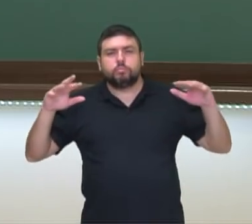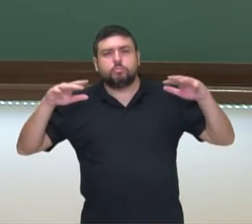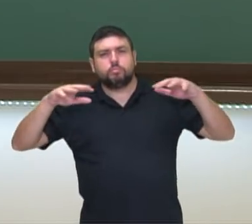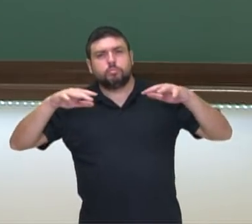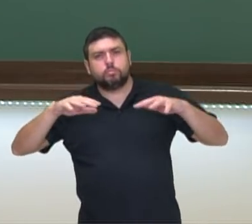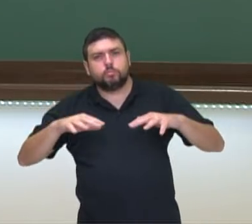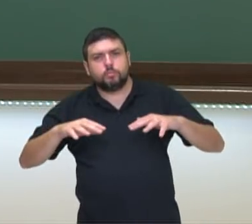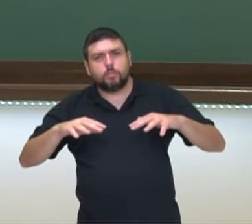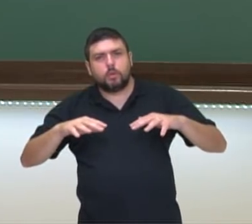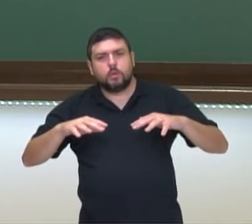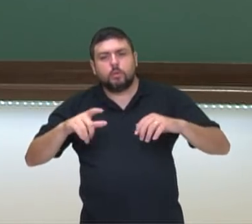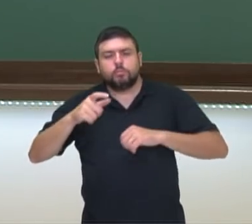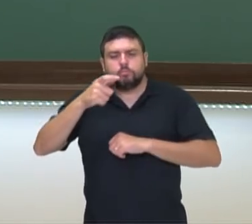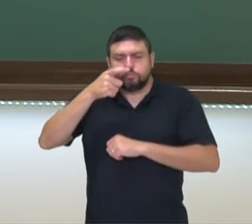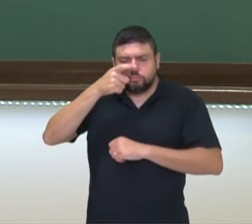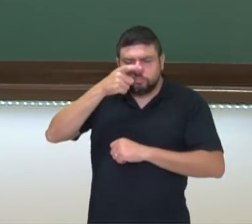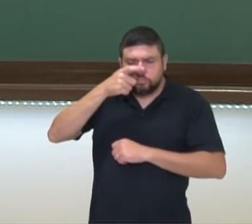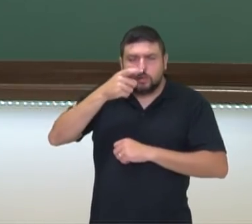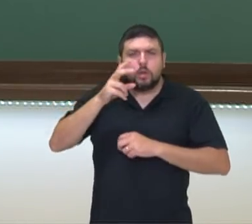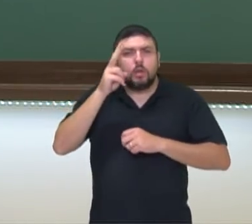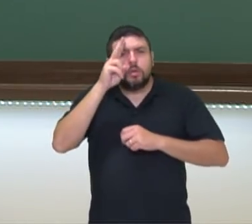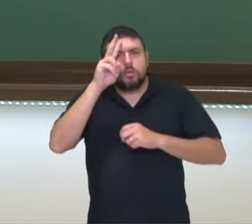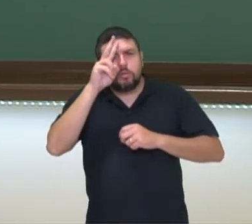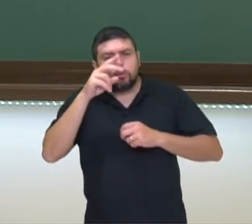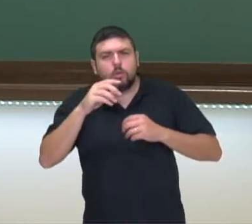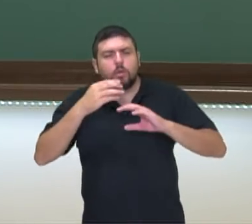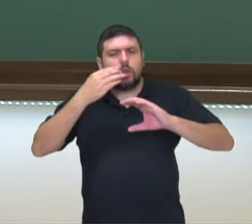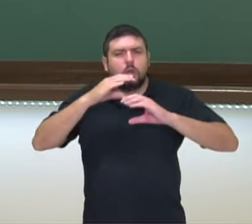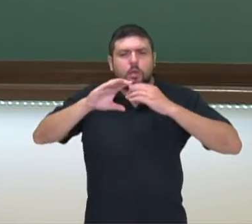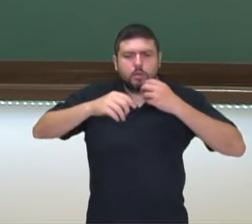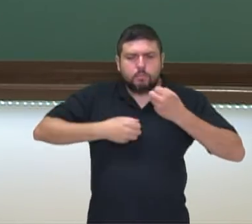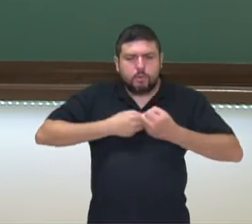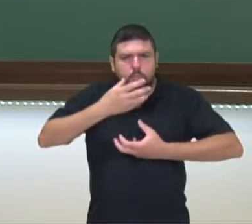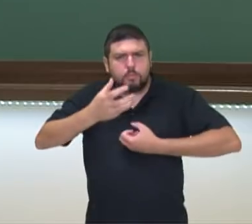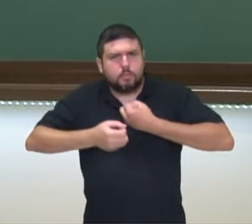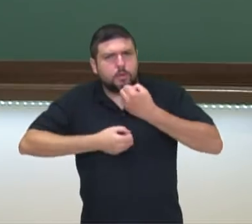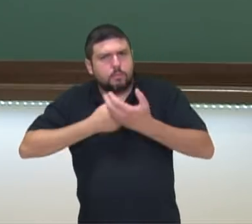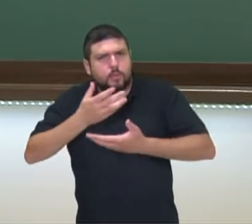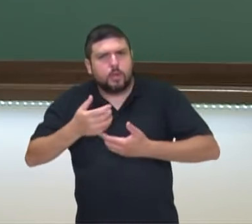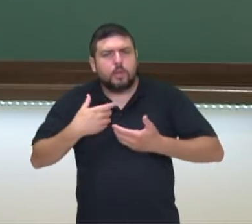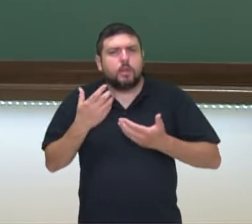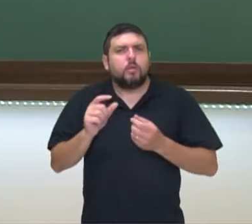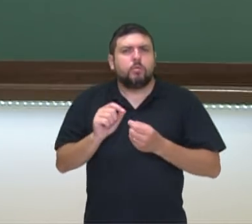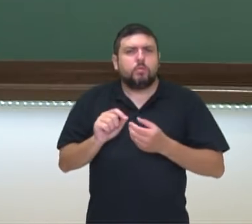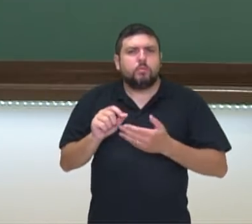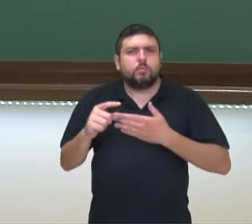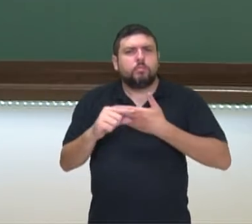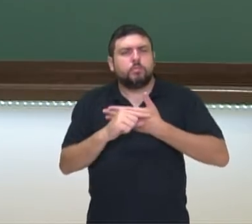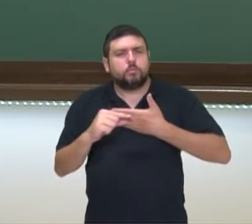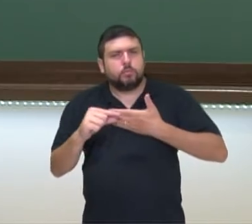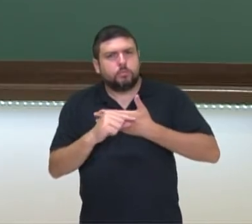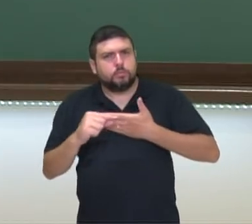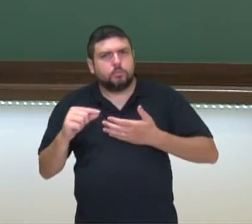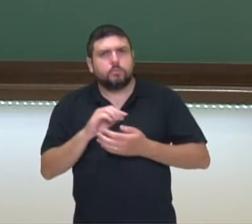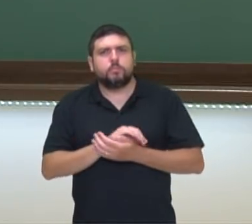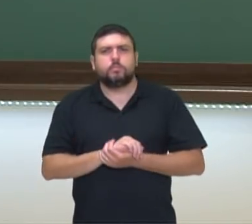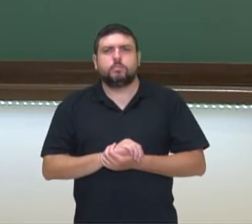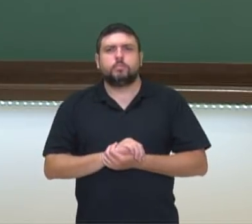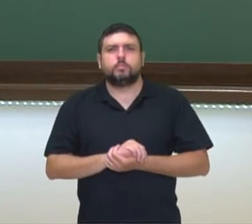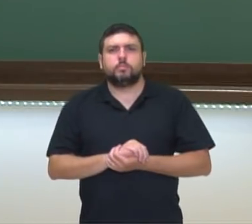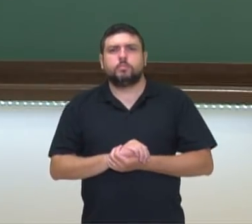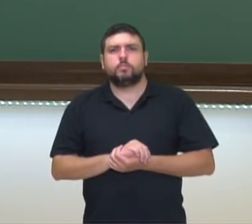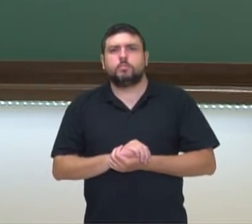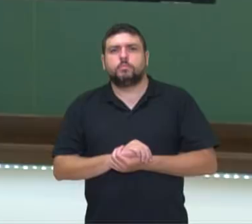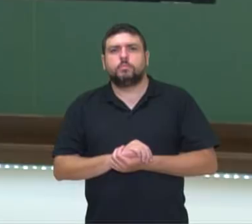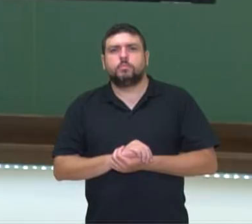ouvir histórias que eram cantadas pelos seus compositores, seus autores, né? E